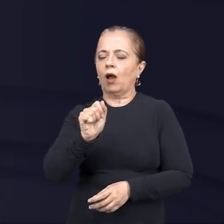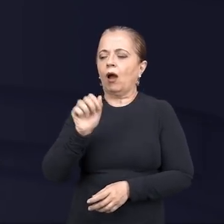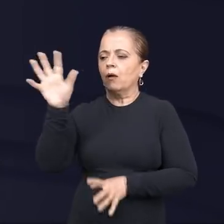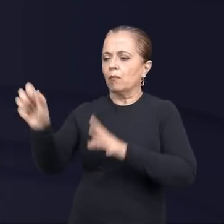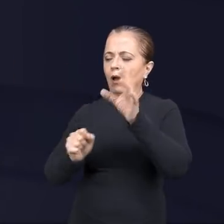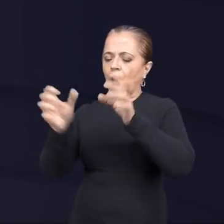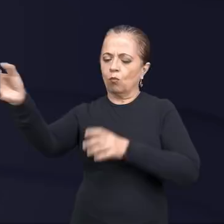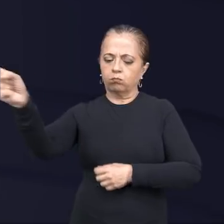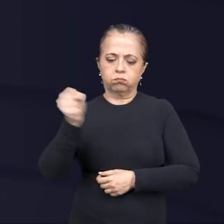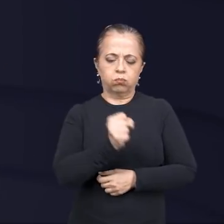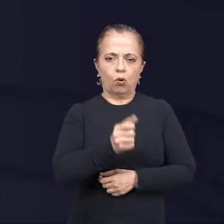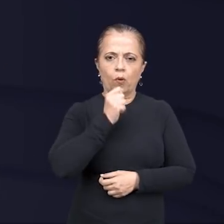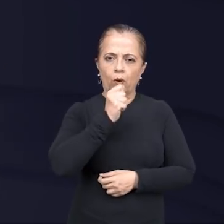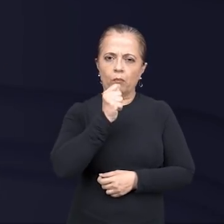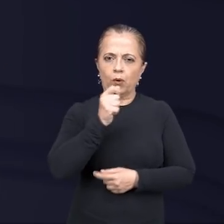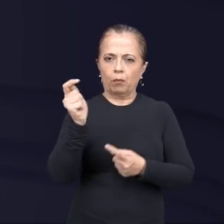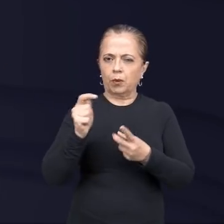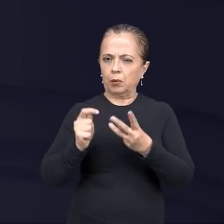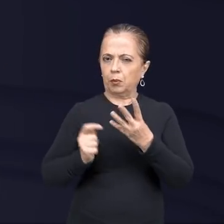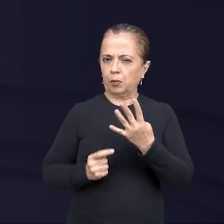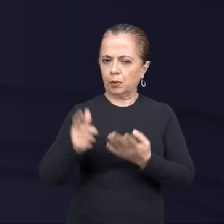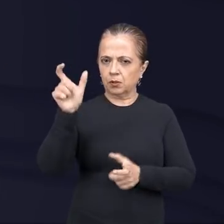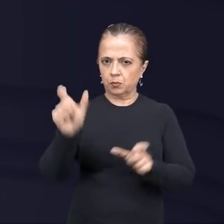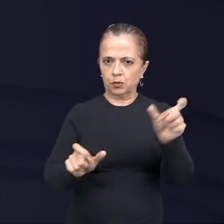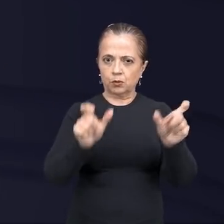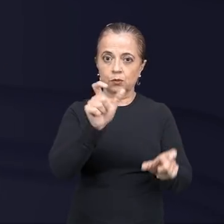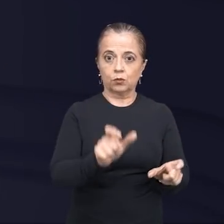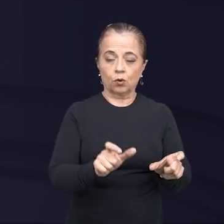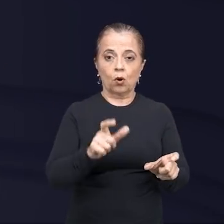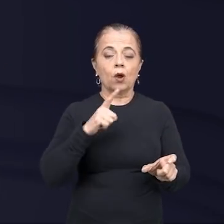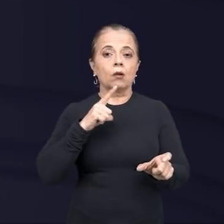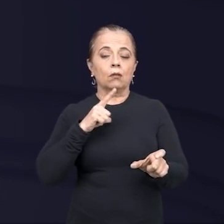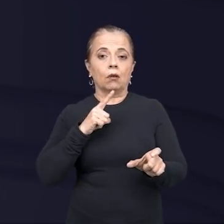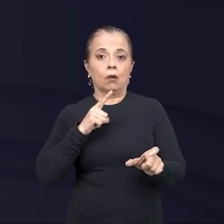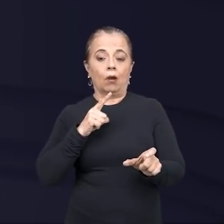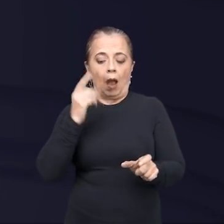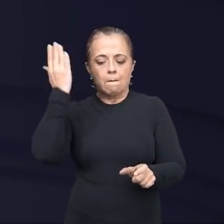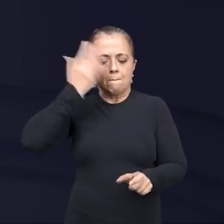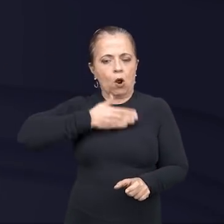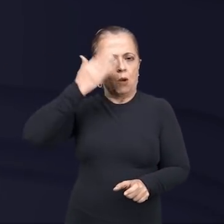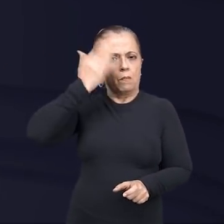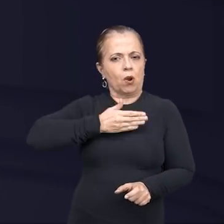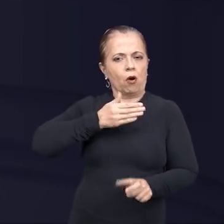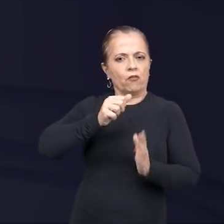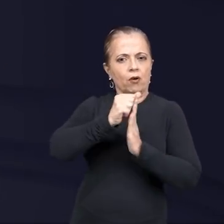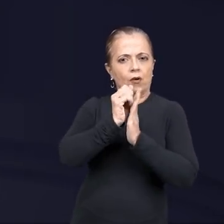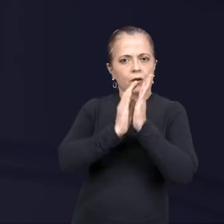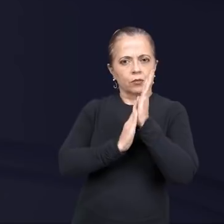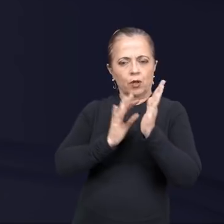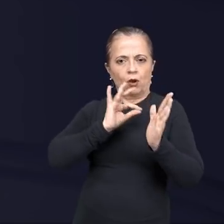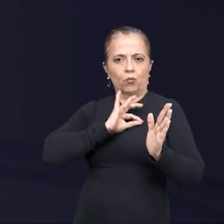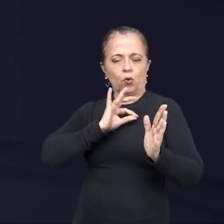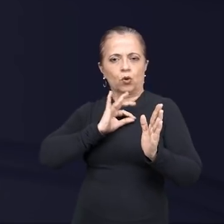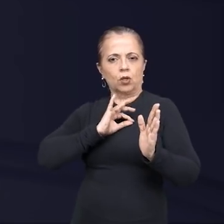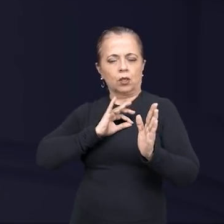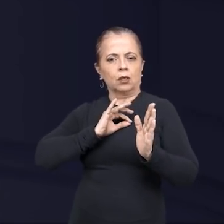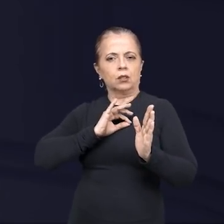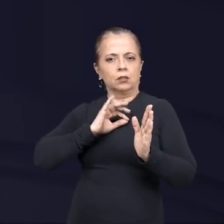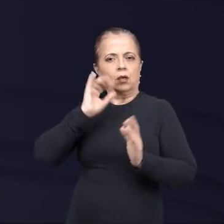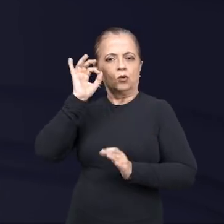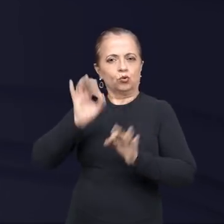E após a colheita de toda essa prova, a polícia, dando por encerrada as atividades de